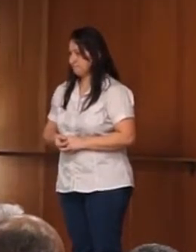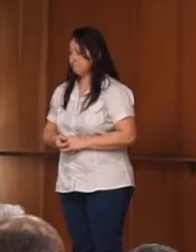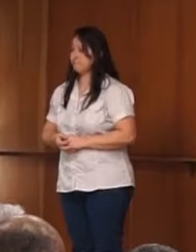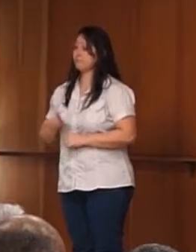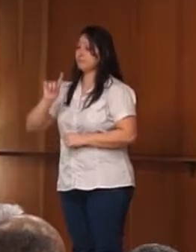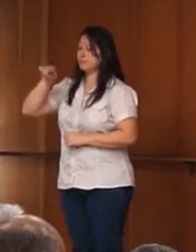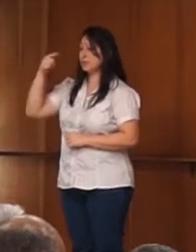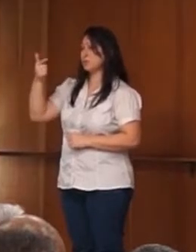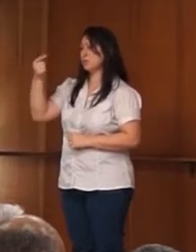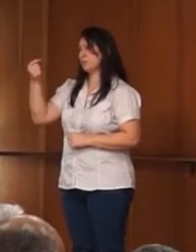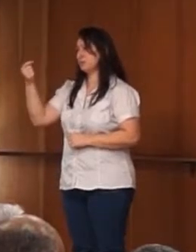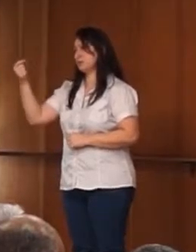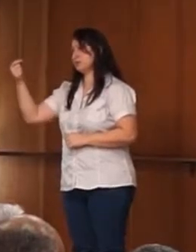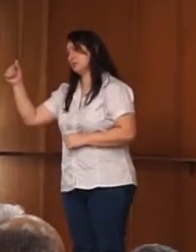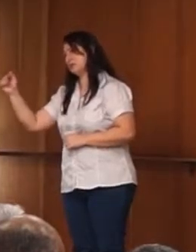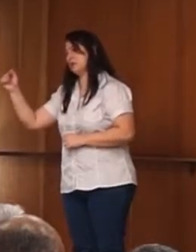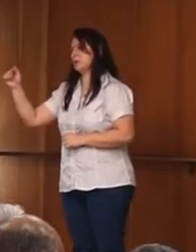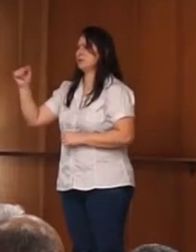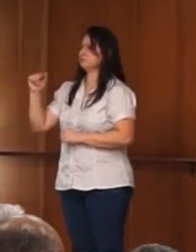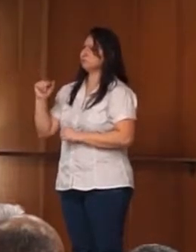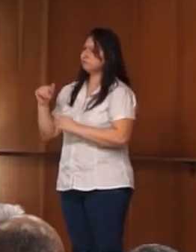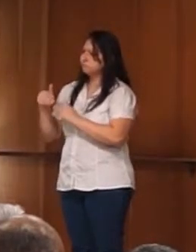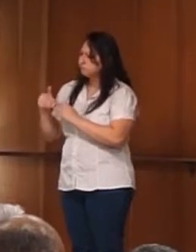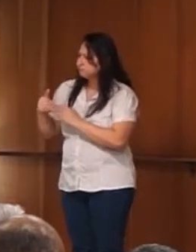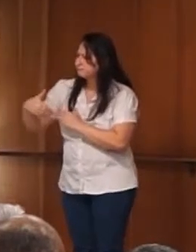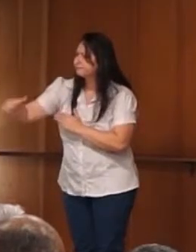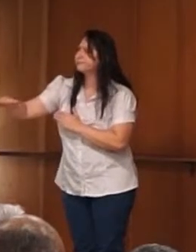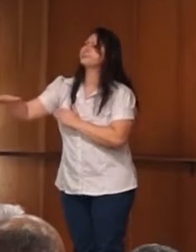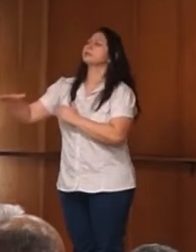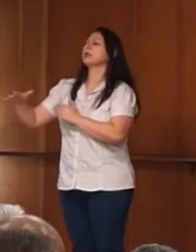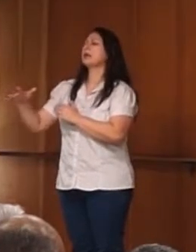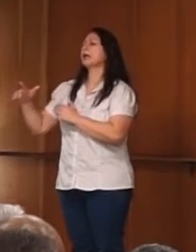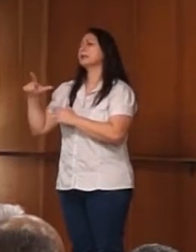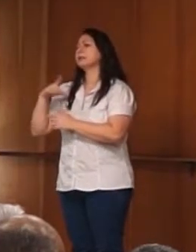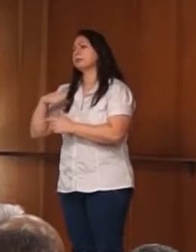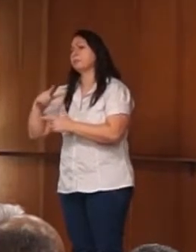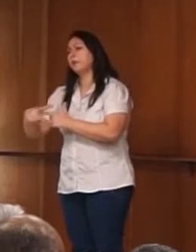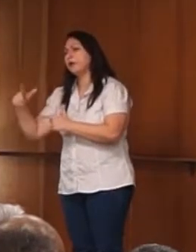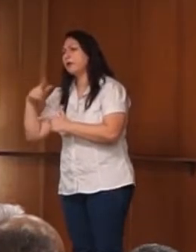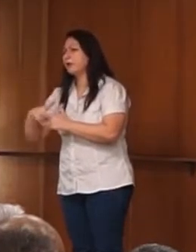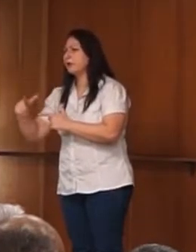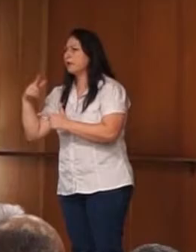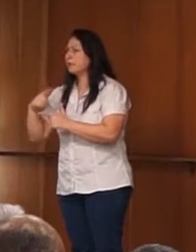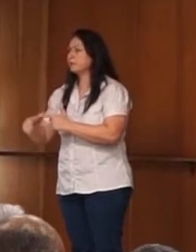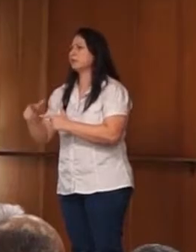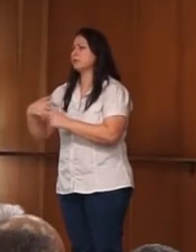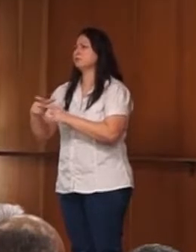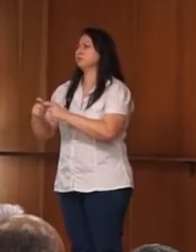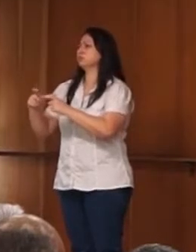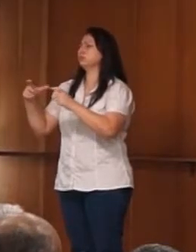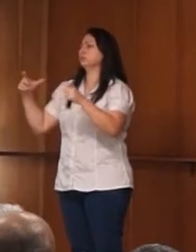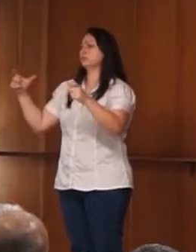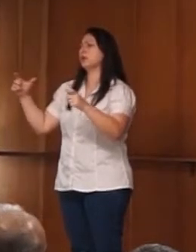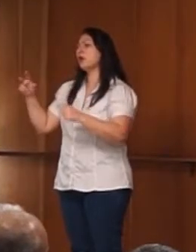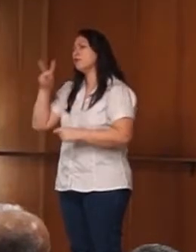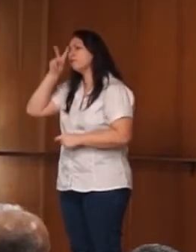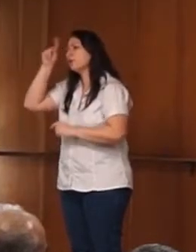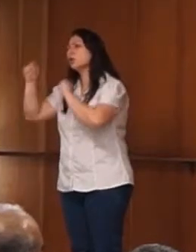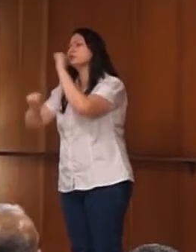Depois de 2007, obviamente, veio toda essa tendência cada vez mais forte no sentido